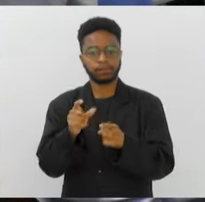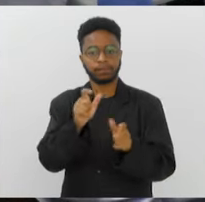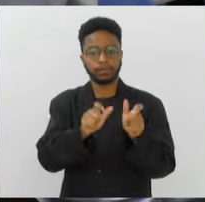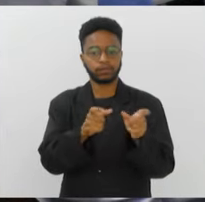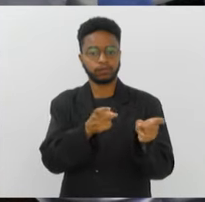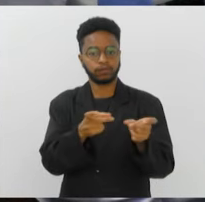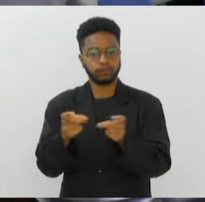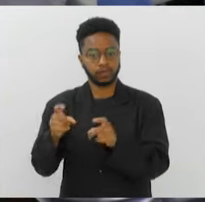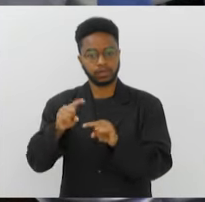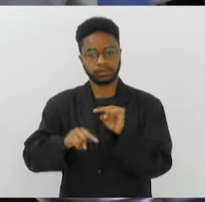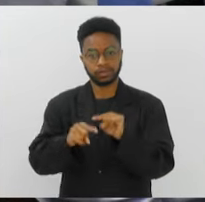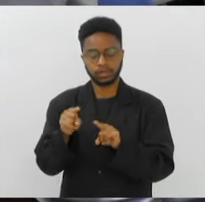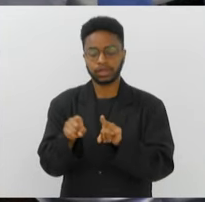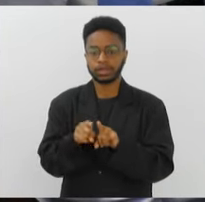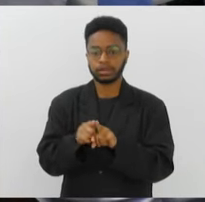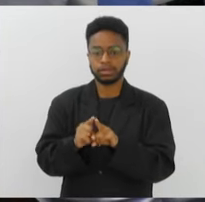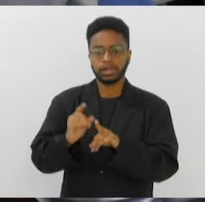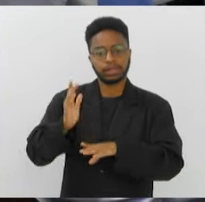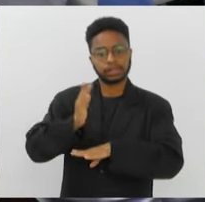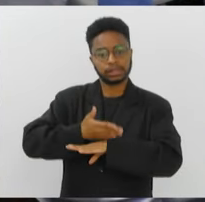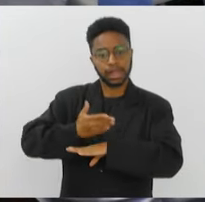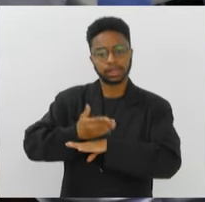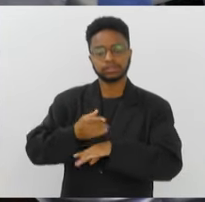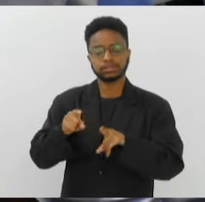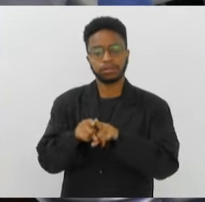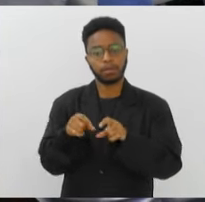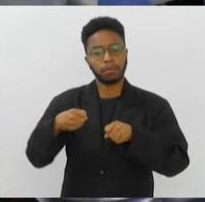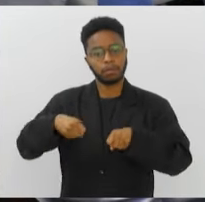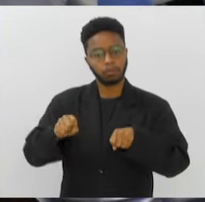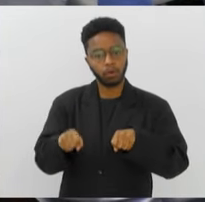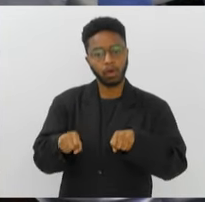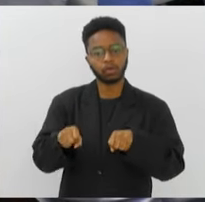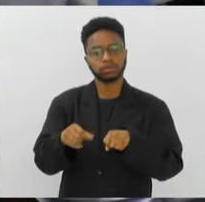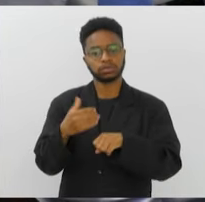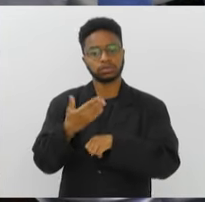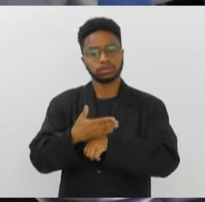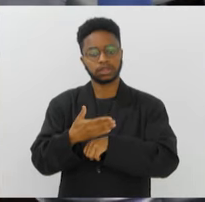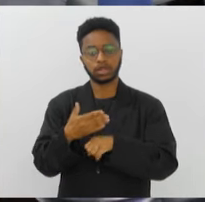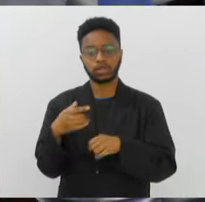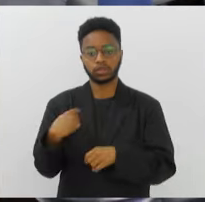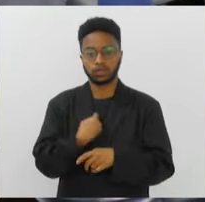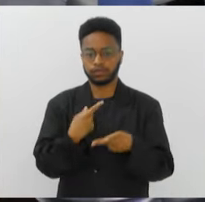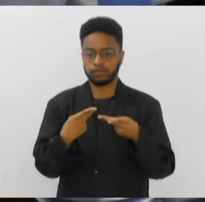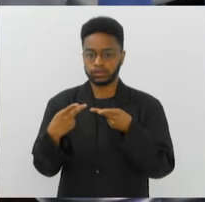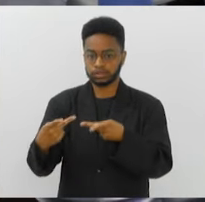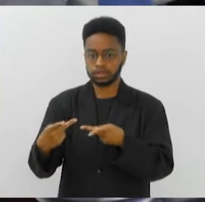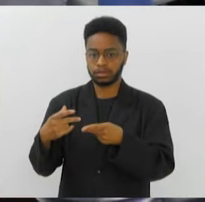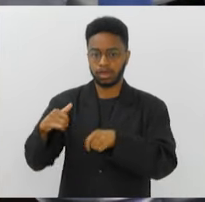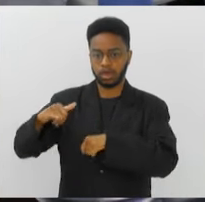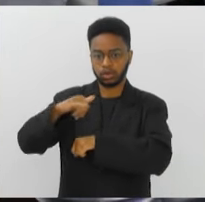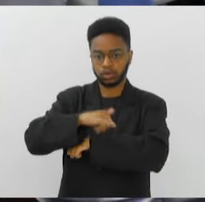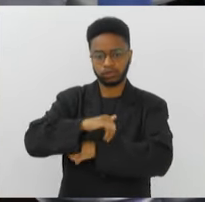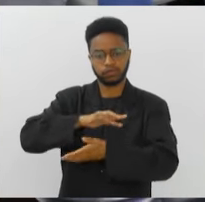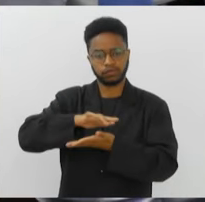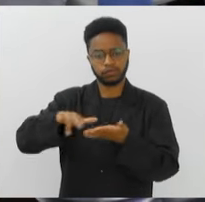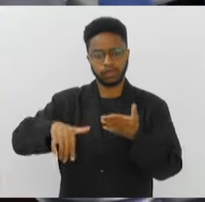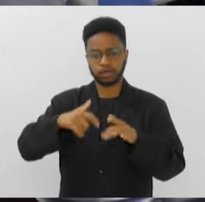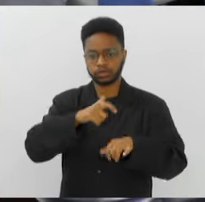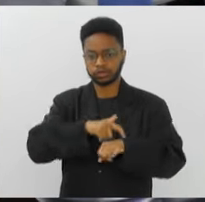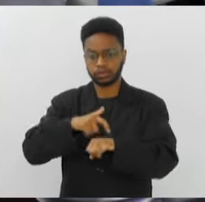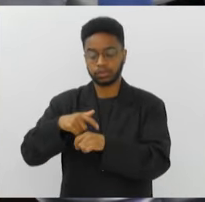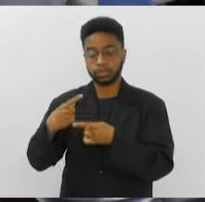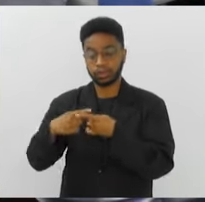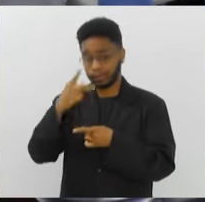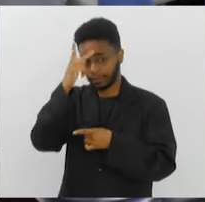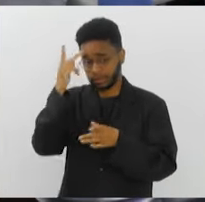a taxistas, a mototaxistas. Nós fomos aqui no aeroporto diversas vezes. O cidadão, para